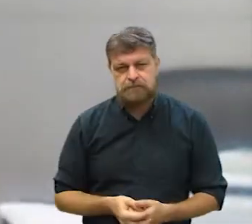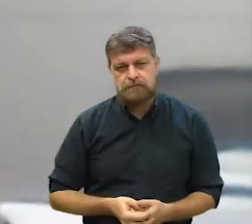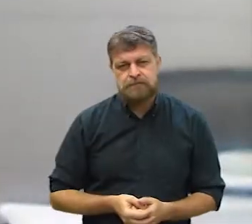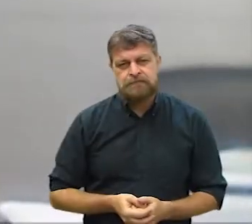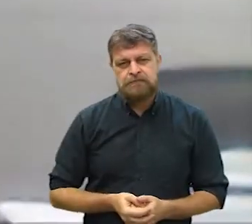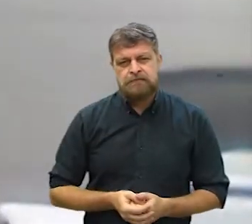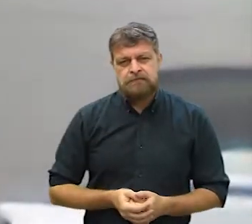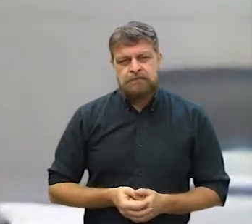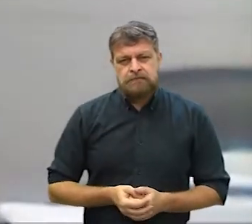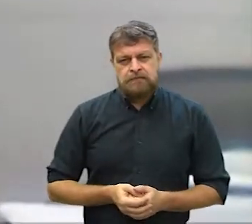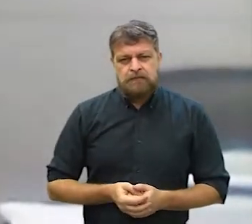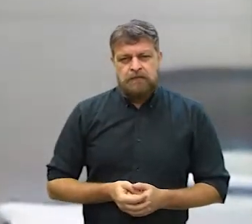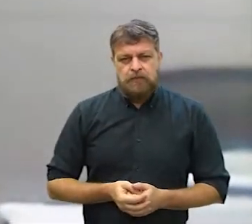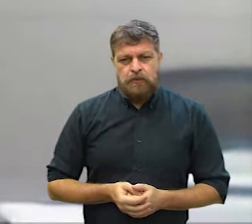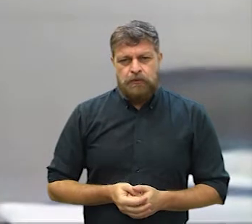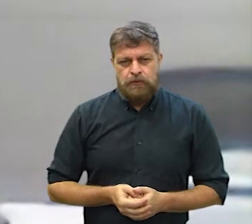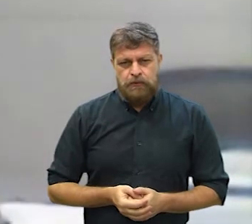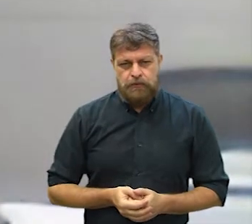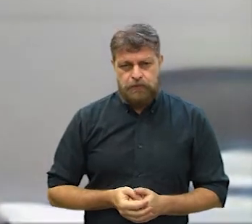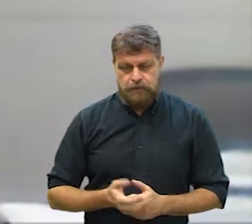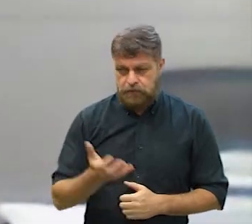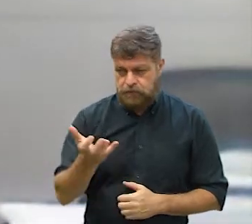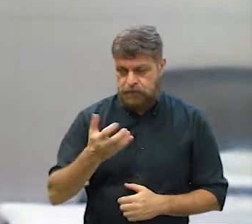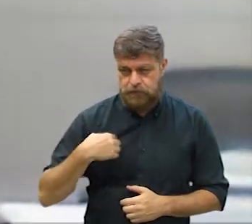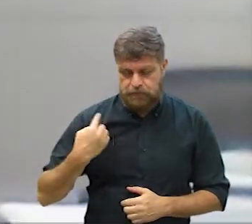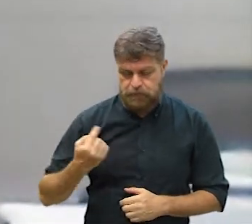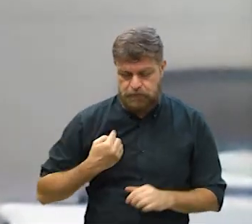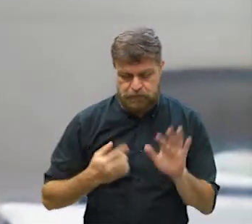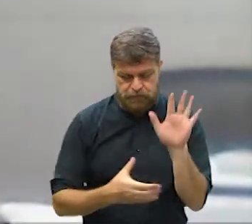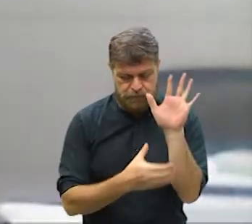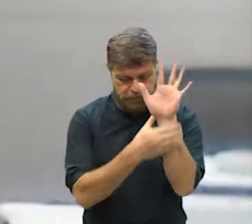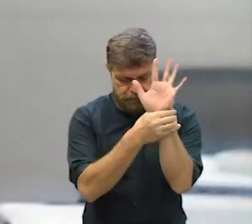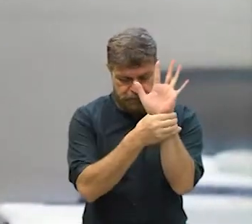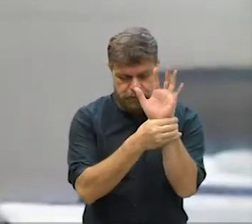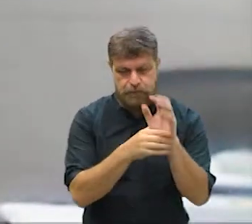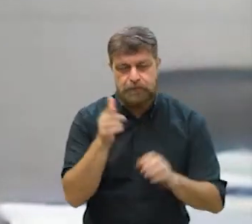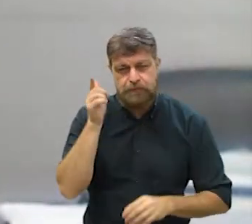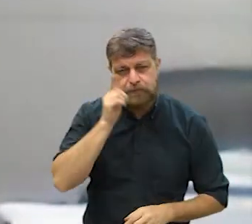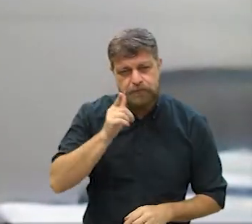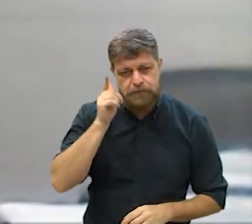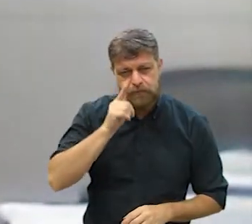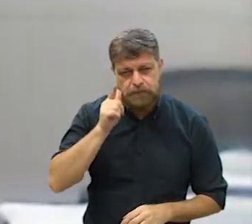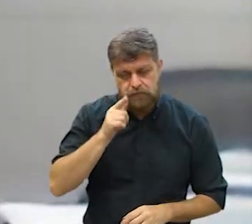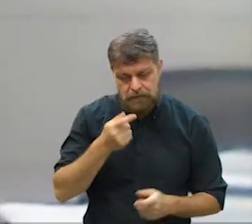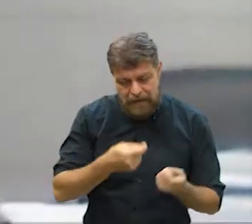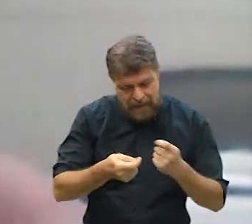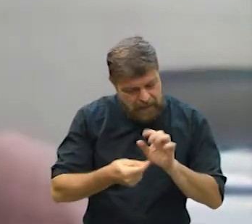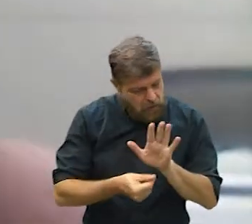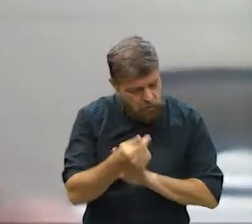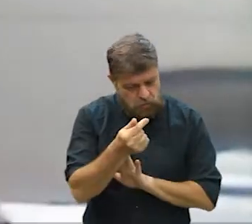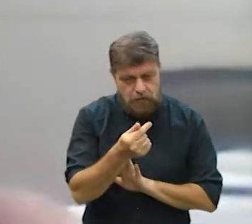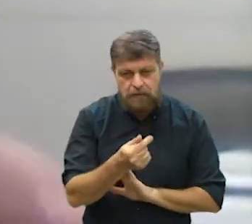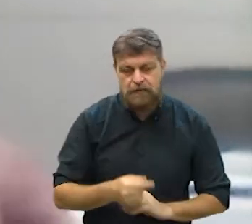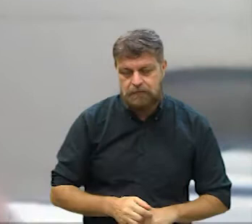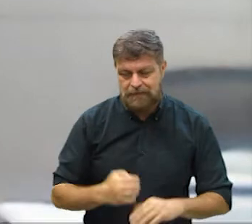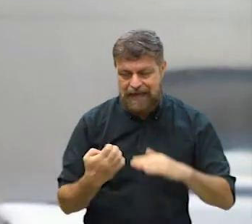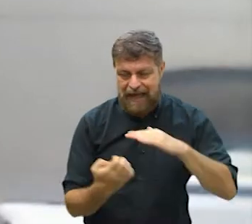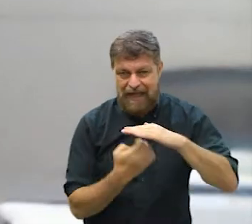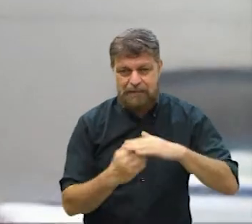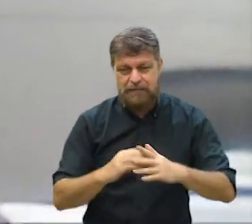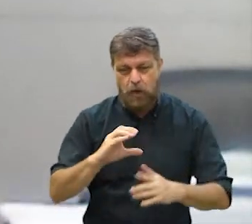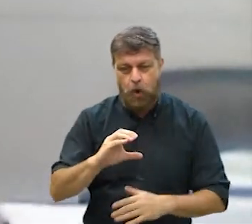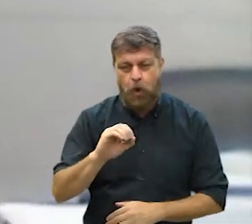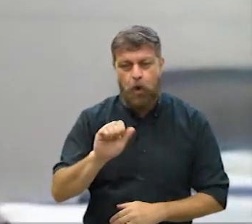quero que a gente consiga a sustentabilidade, inclusive, econômico-financeira da